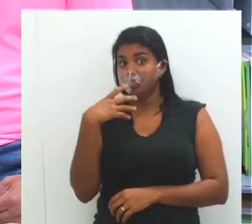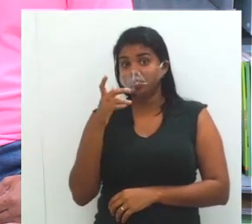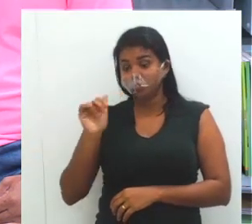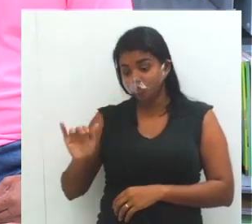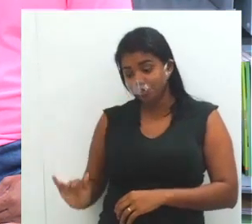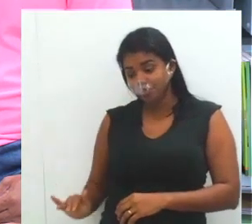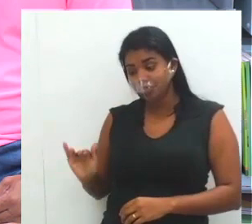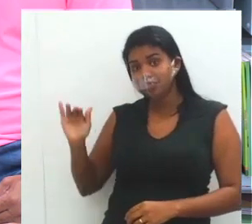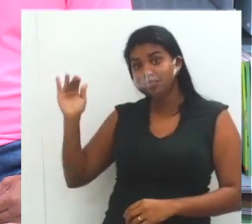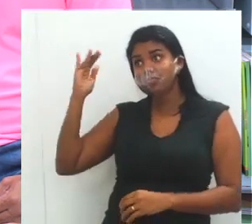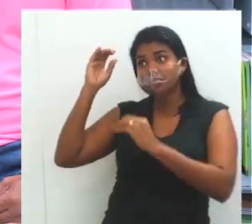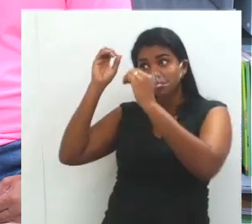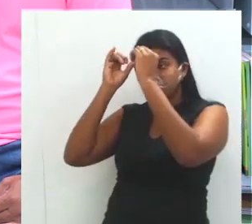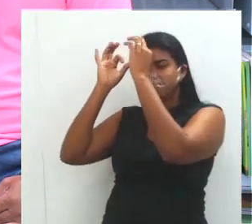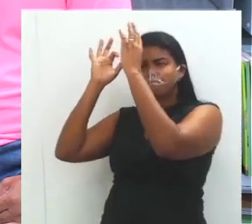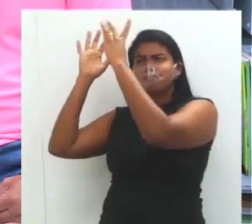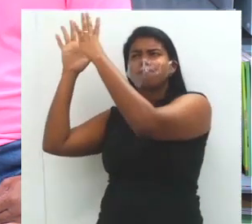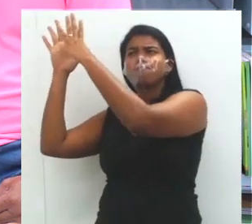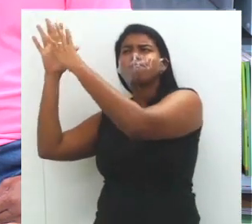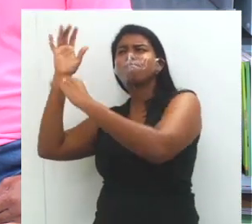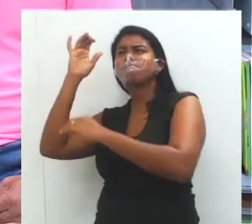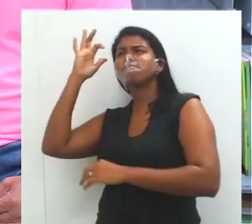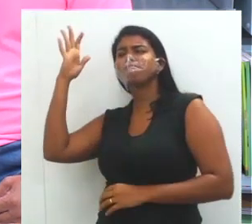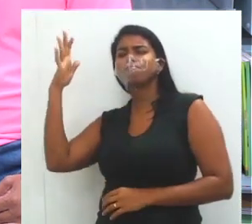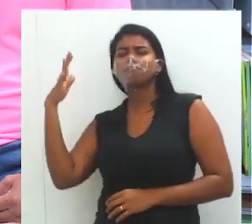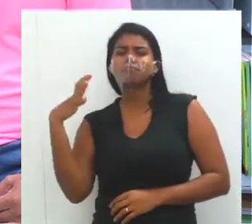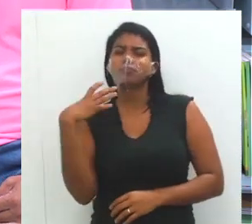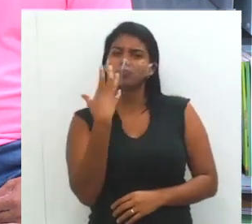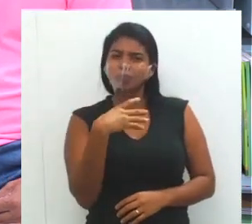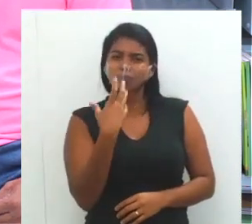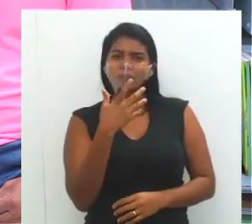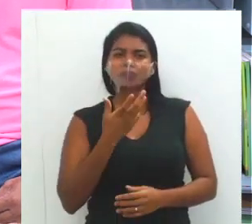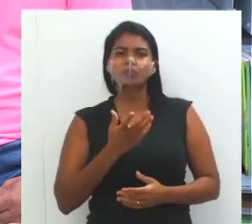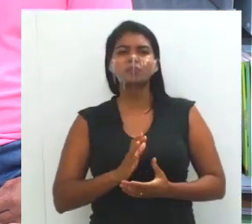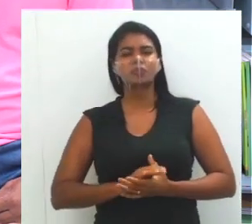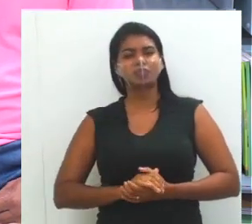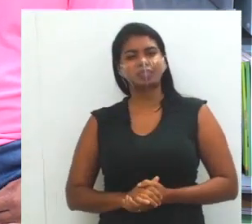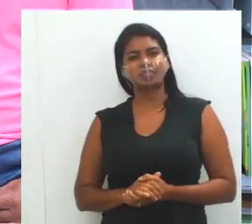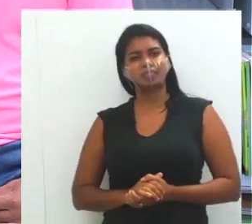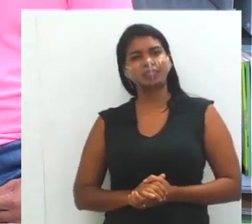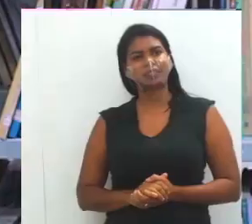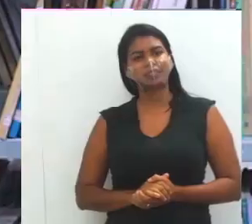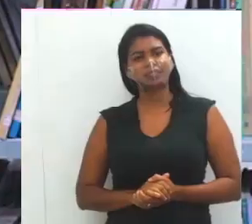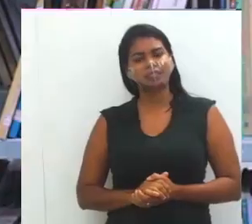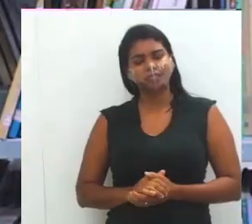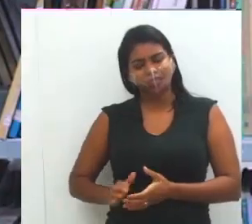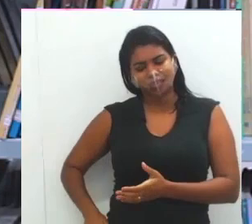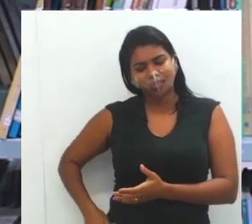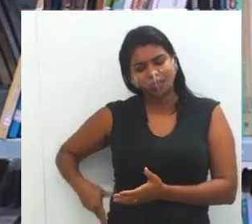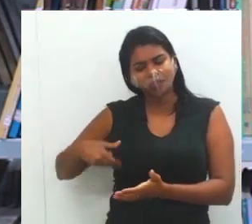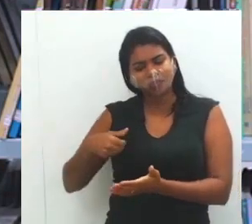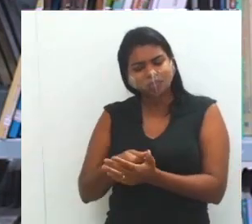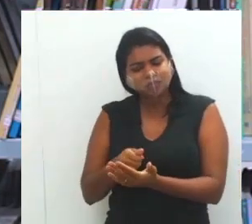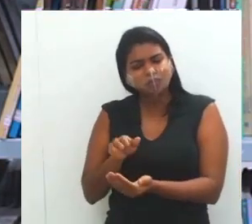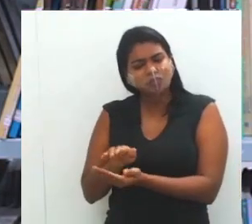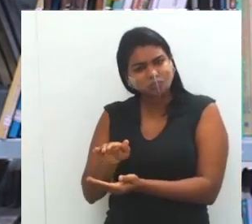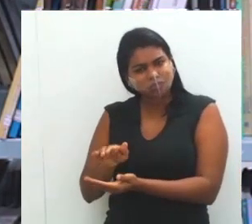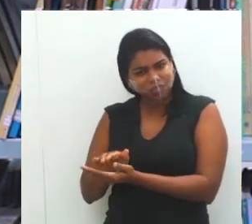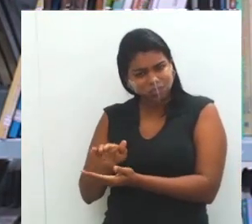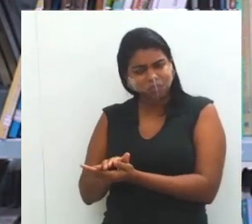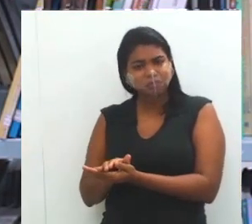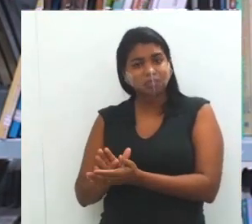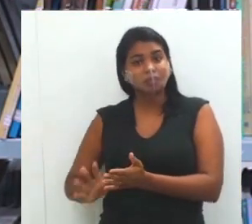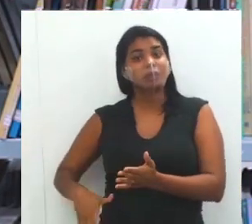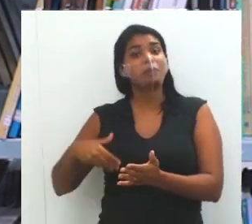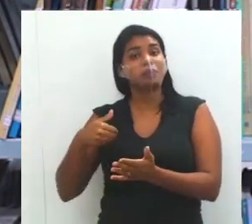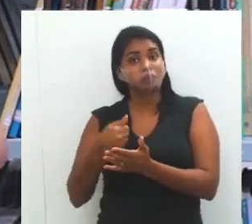que desde criança ele tinha esse ideal pela questão da música. Ele, como criança, veja que ele juntou o dinheiro para ter o seu